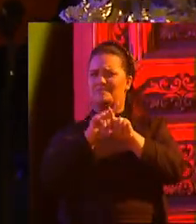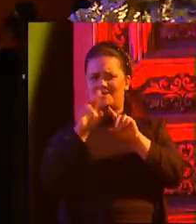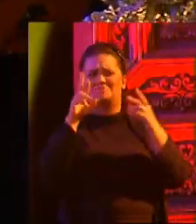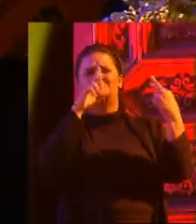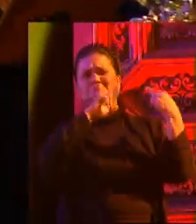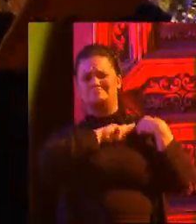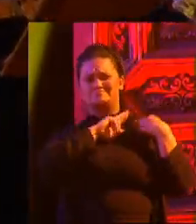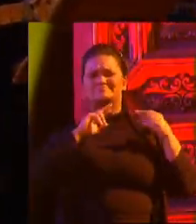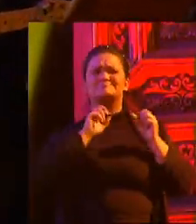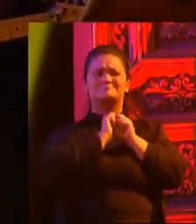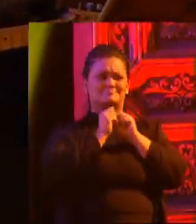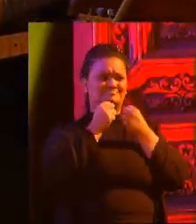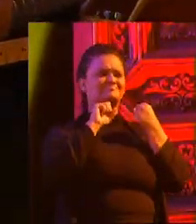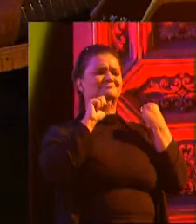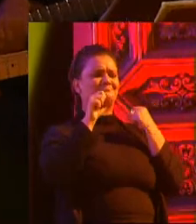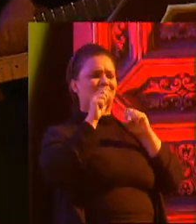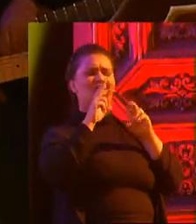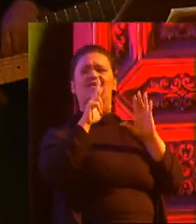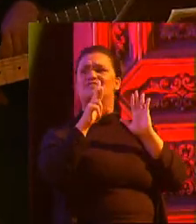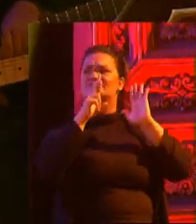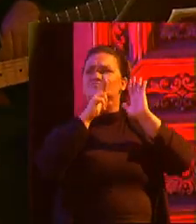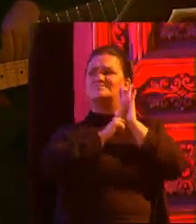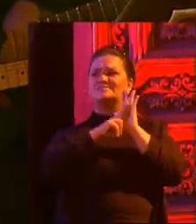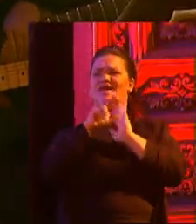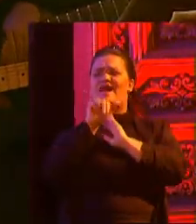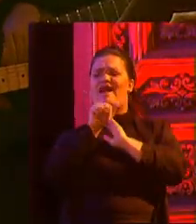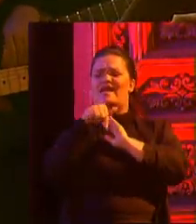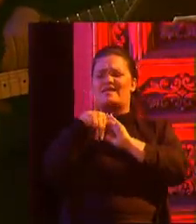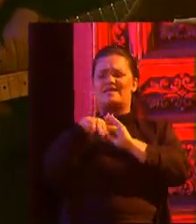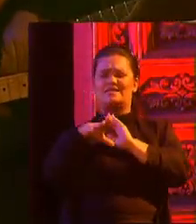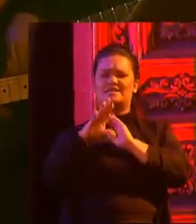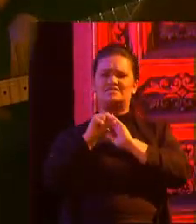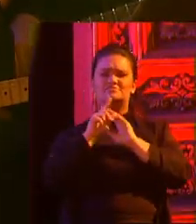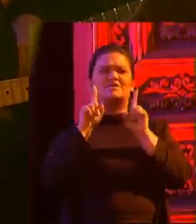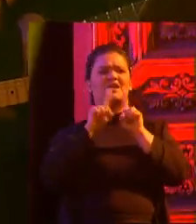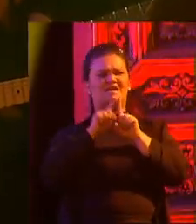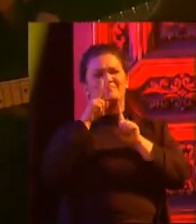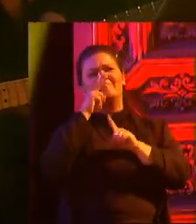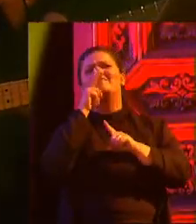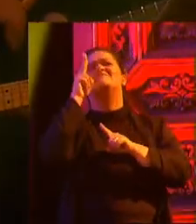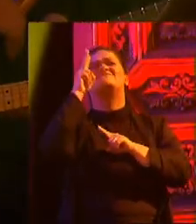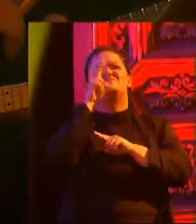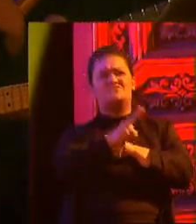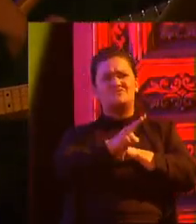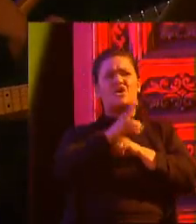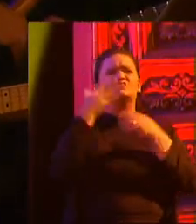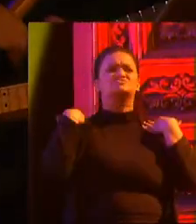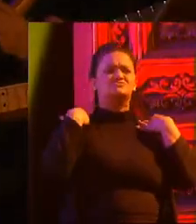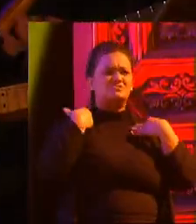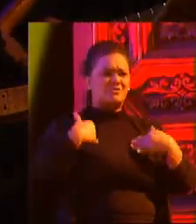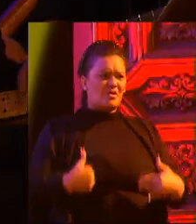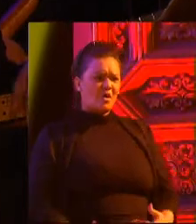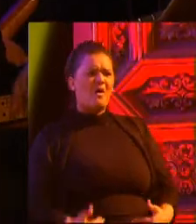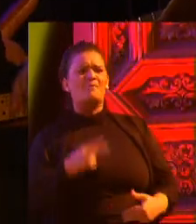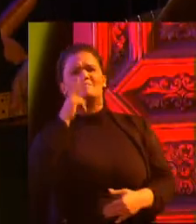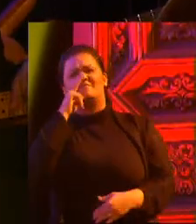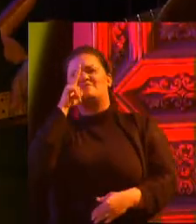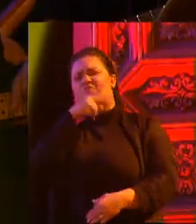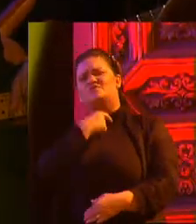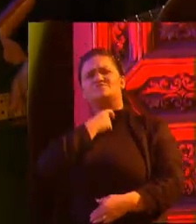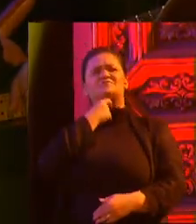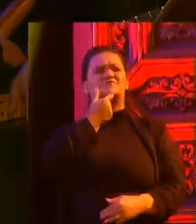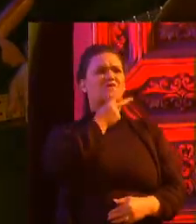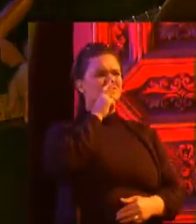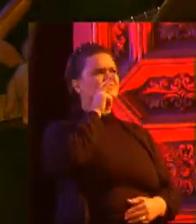muito grande estar aqui representando um artista como Aquino, que é um artista muito potente, de um corpo muito potente, de uma voz muito potente,